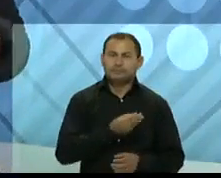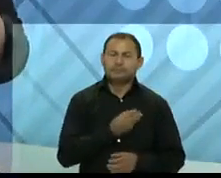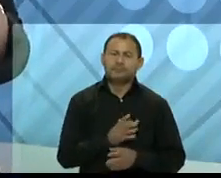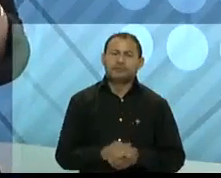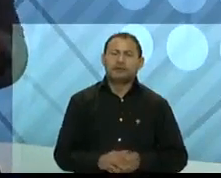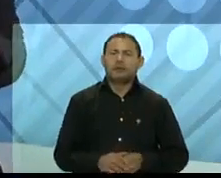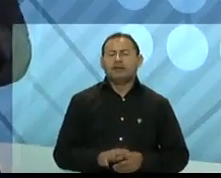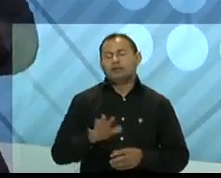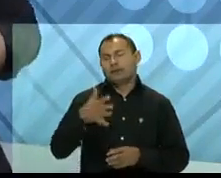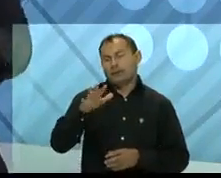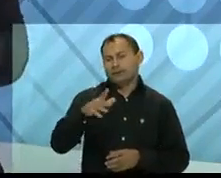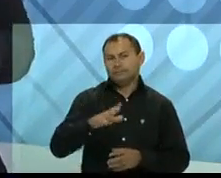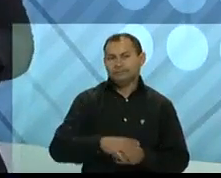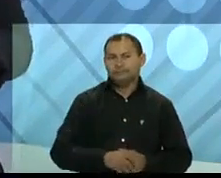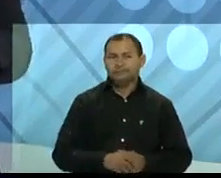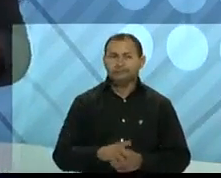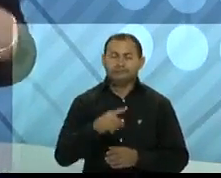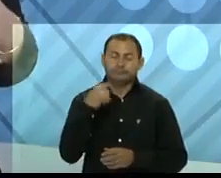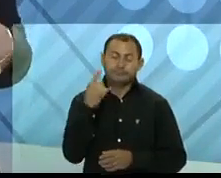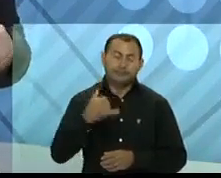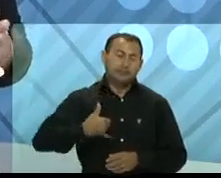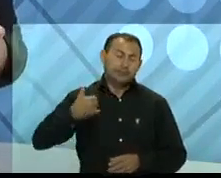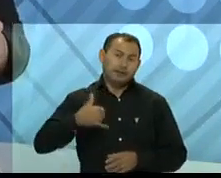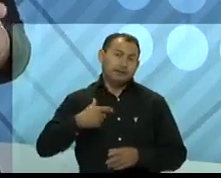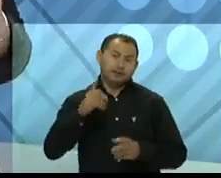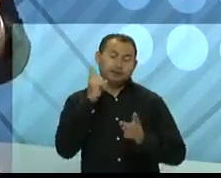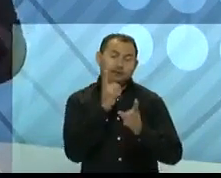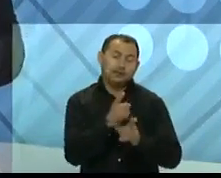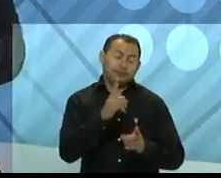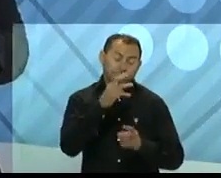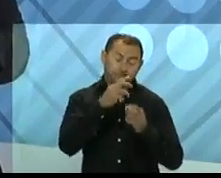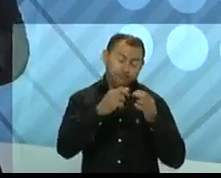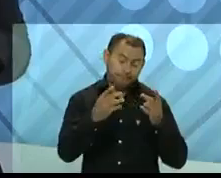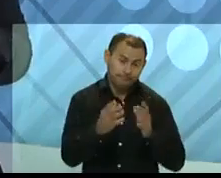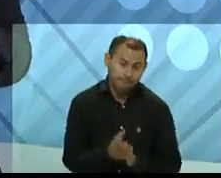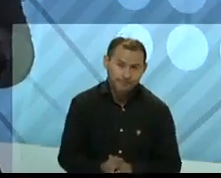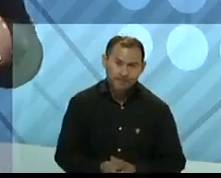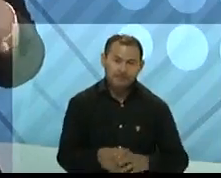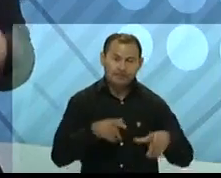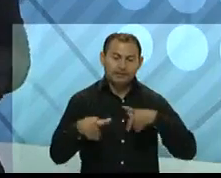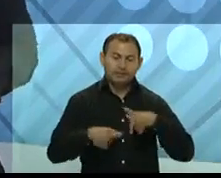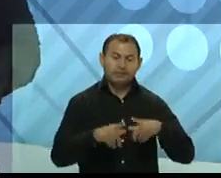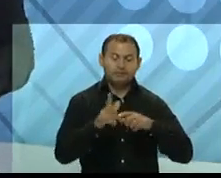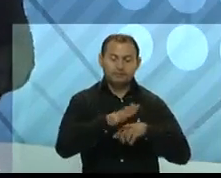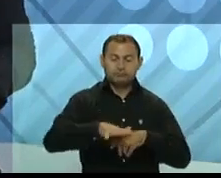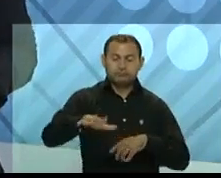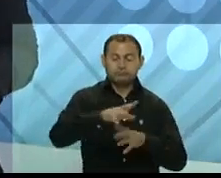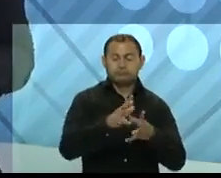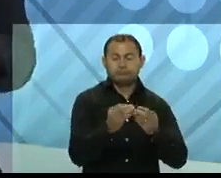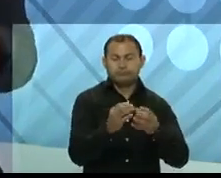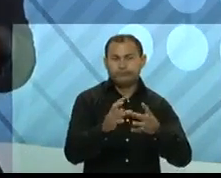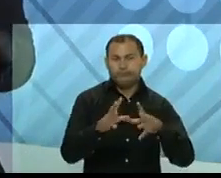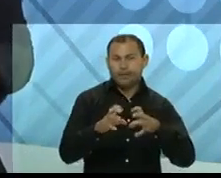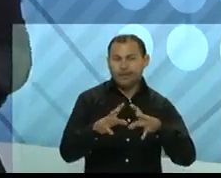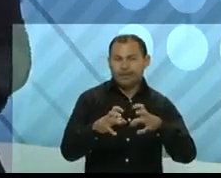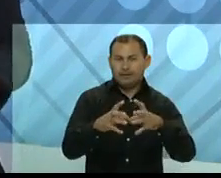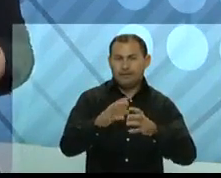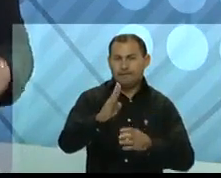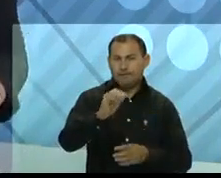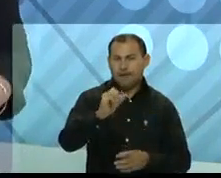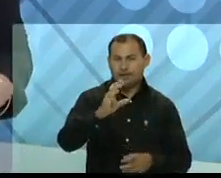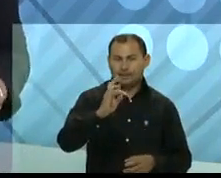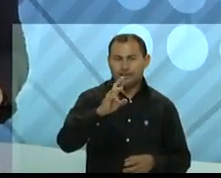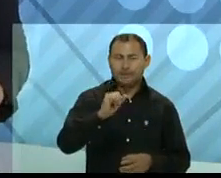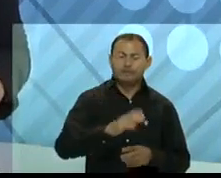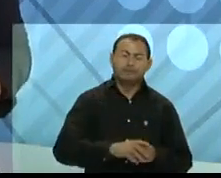É muito provável, a probabilidade de que nós encontremos aí situações em que vai trabalhar com população de bactérias, ela vai trabalhar com